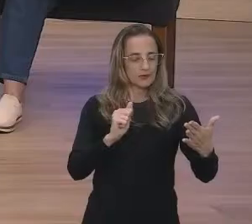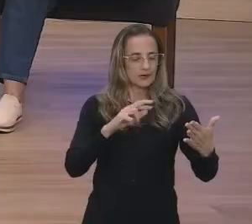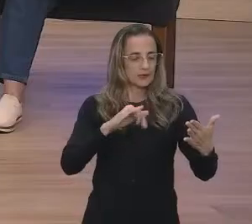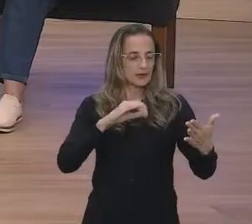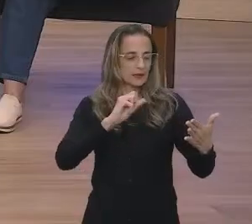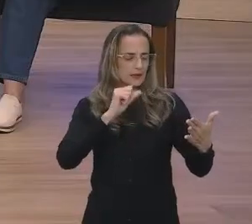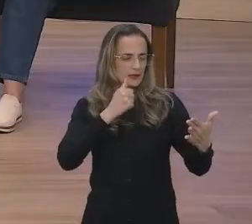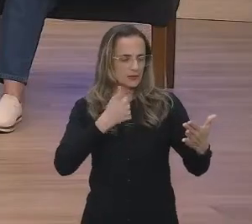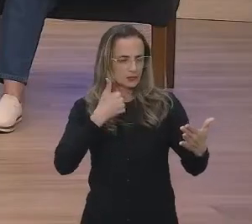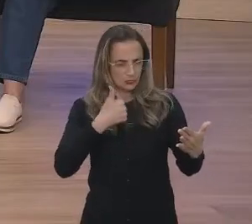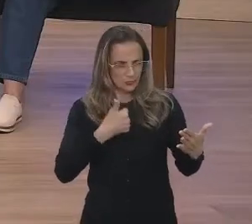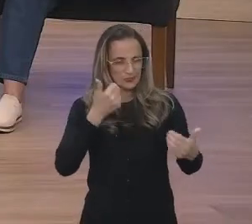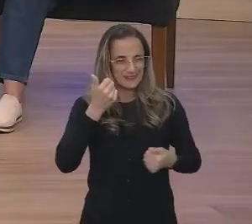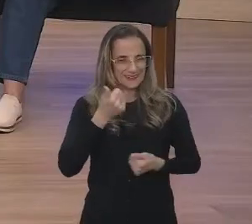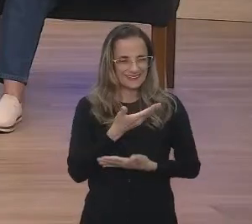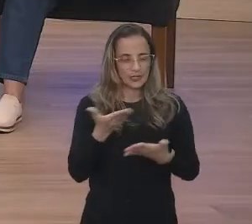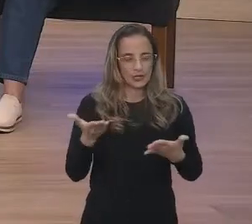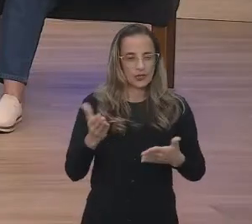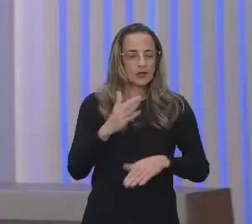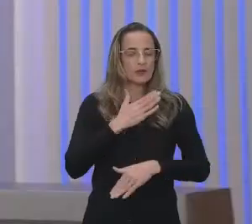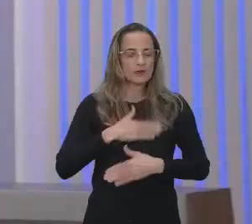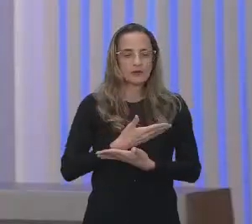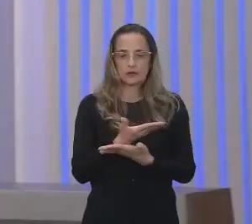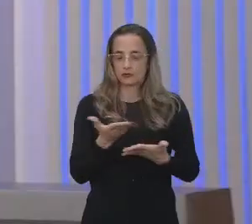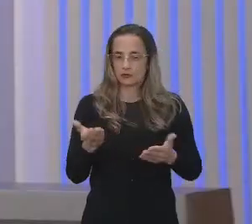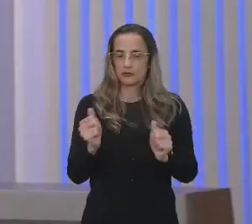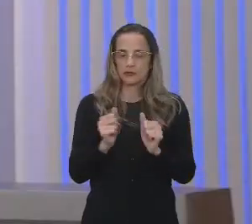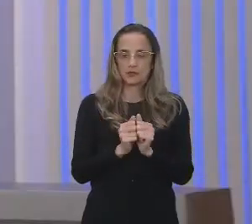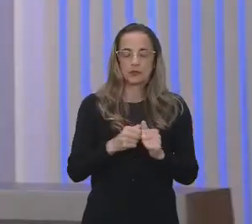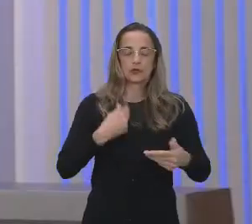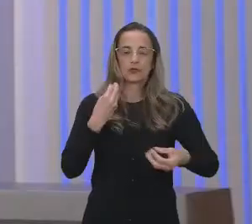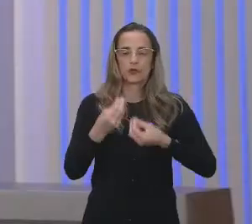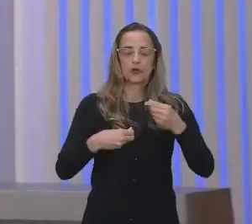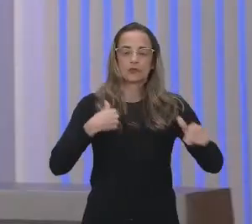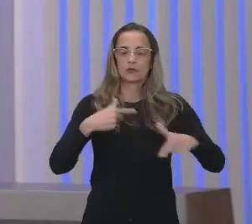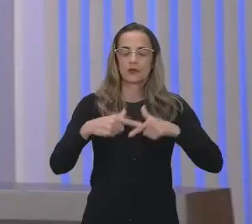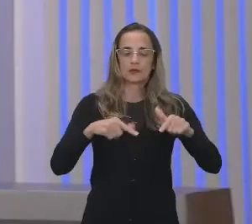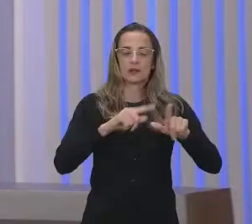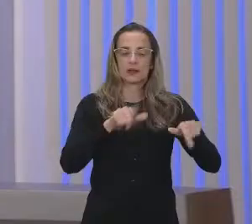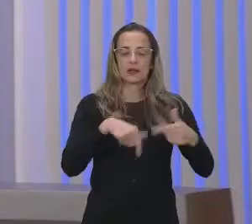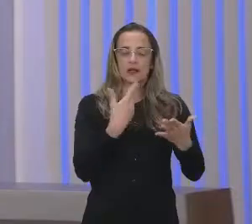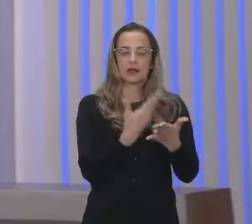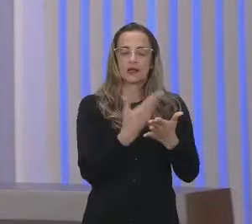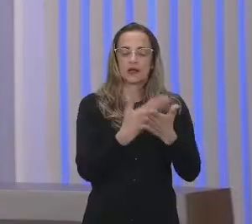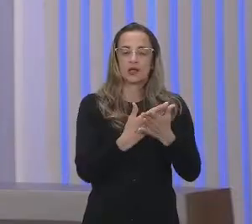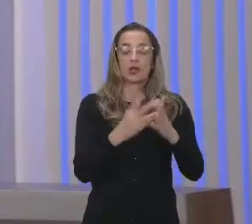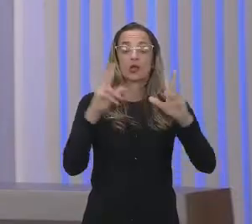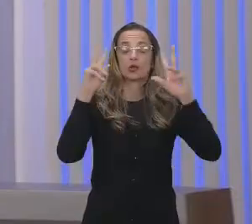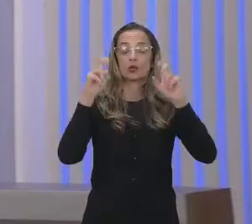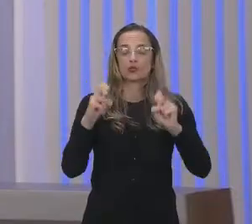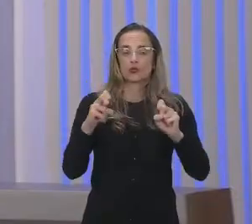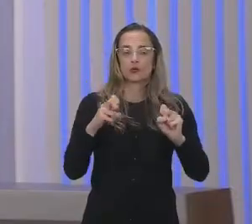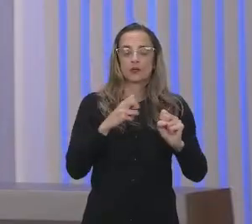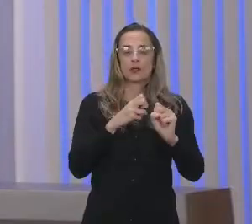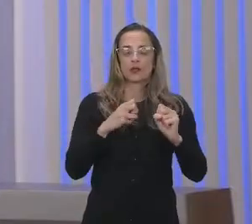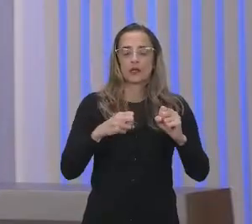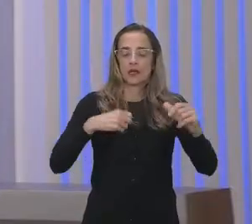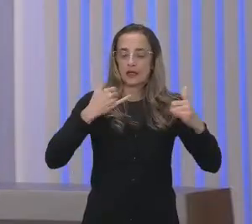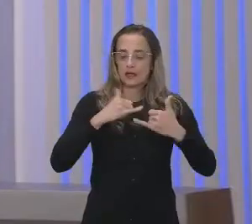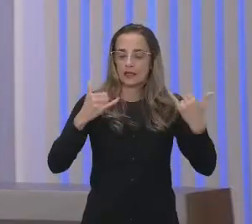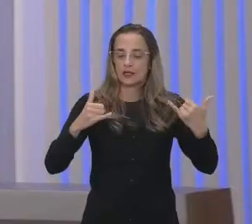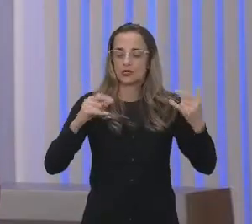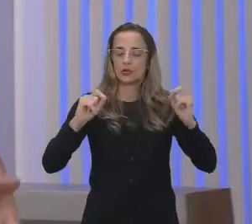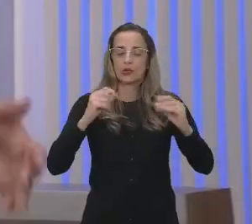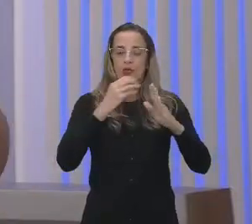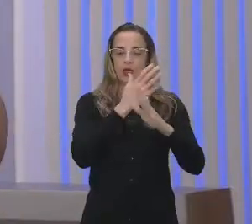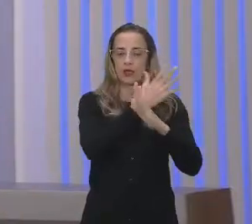bem? É um prazer estar com você também. Como podemos, então, trabalhar com nossos alunos energia solar? Então, é importante entender que a energia